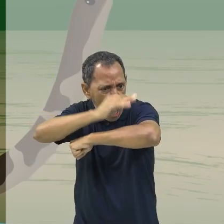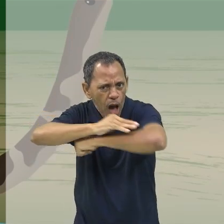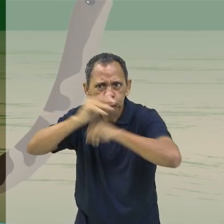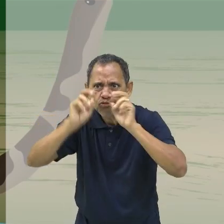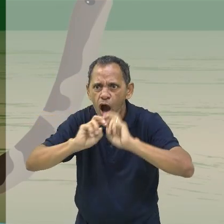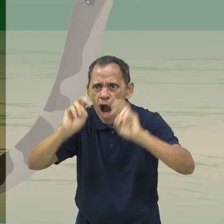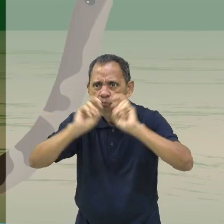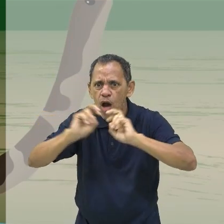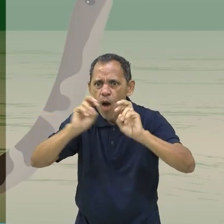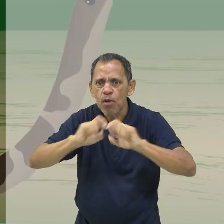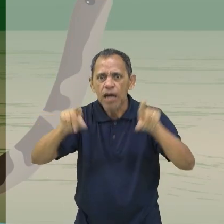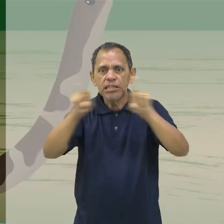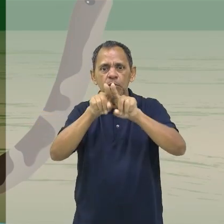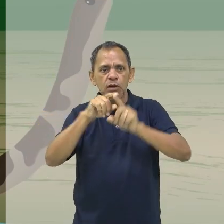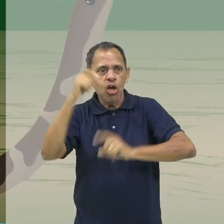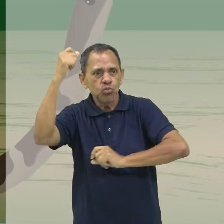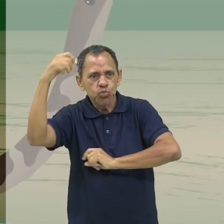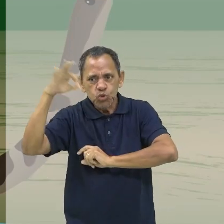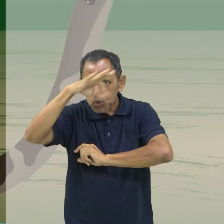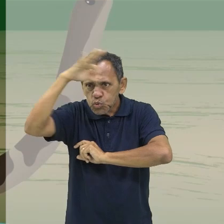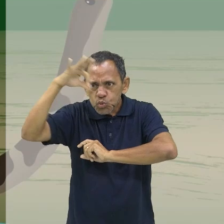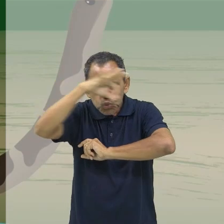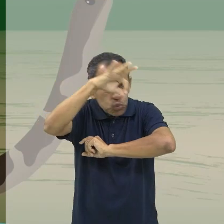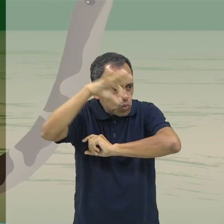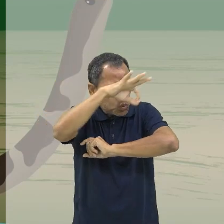o zumbido dos insetos.